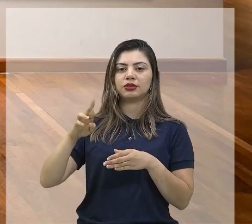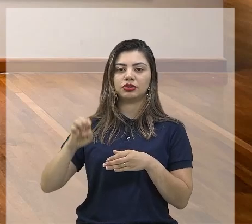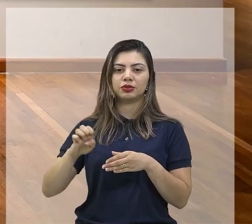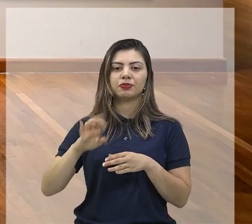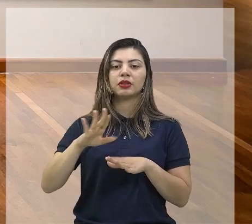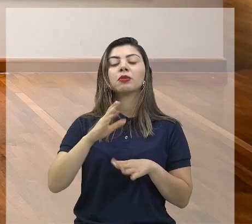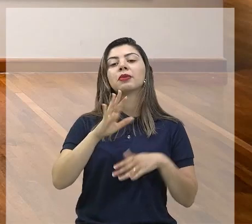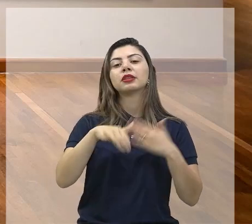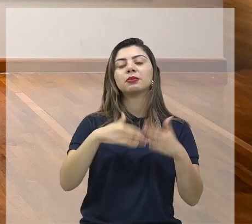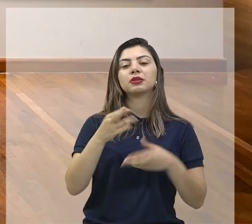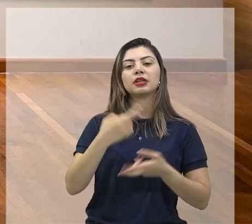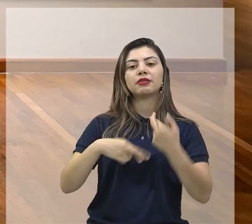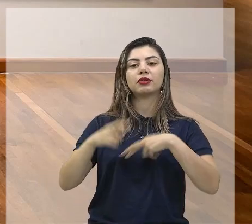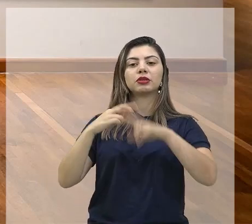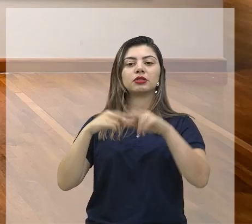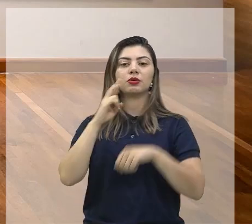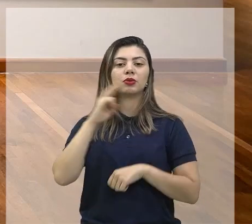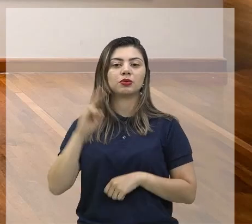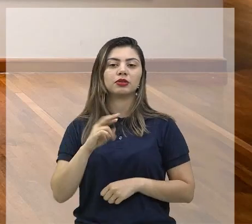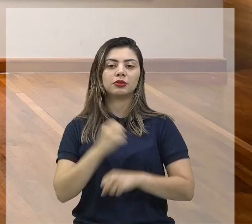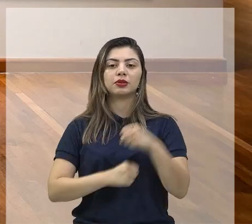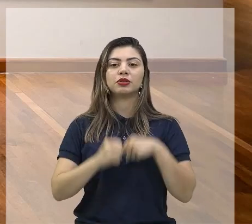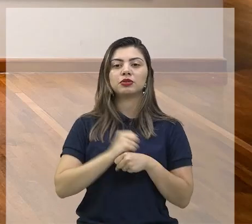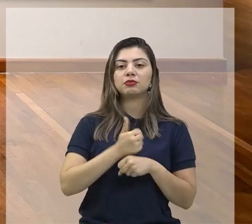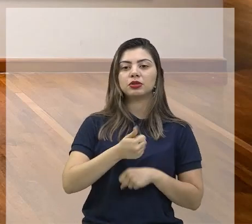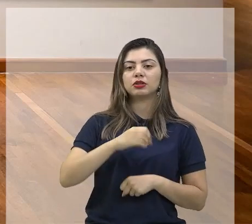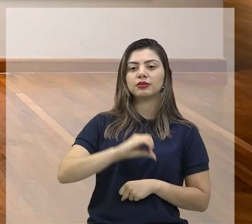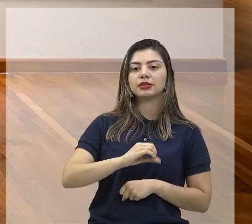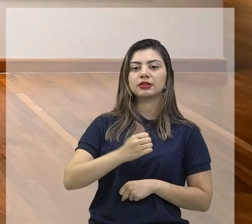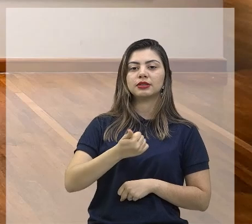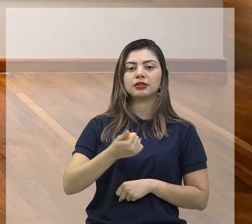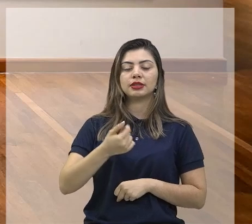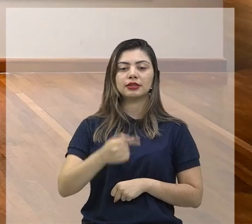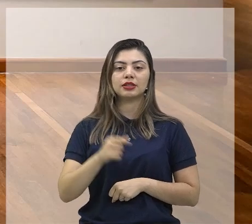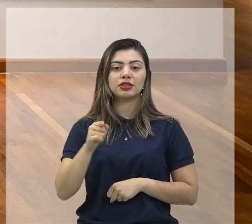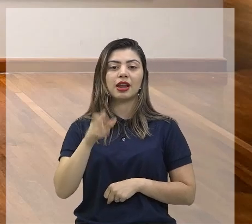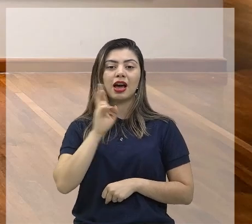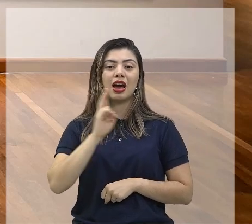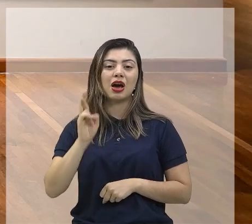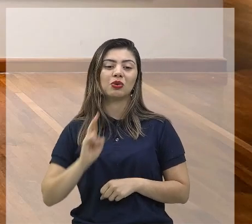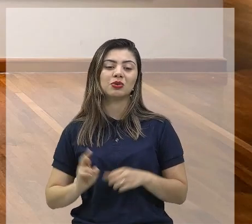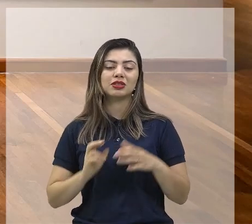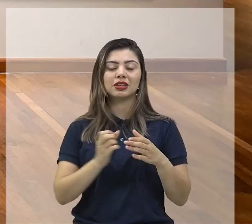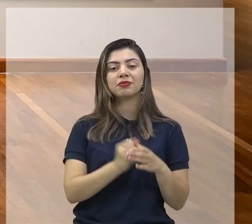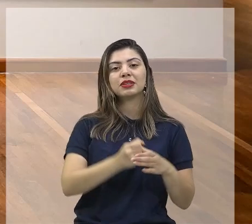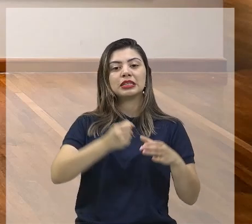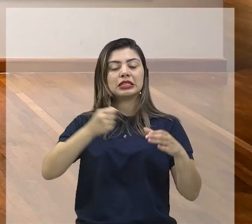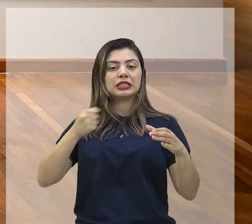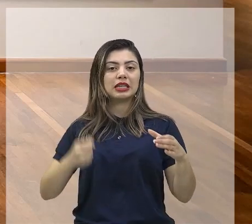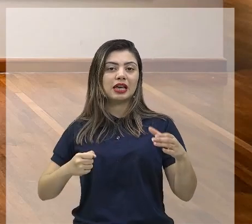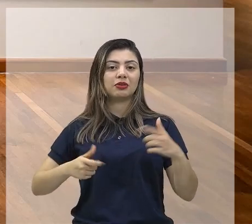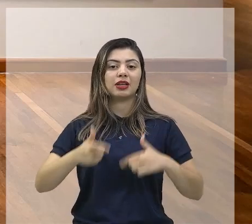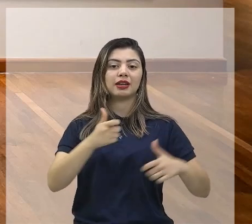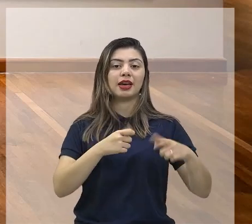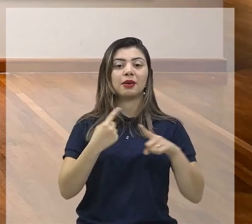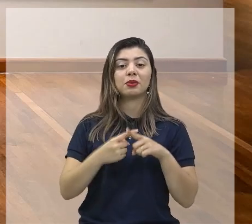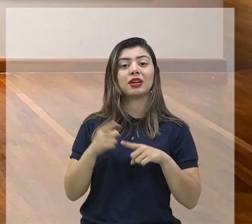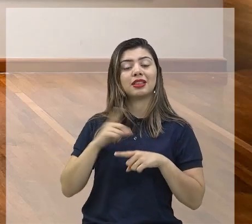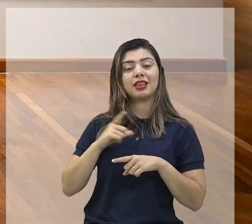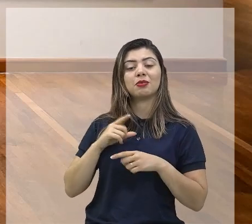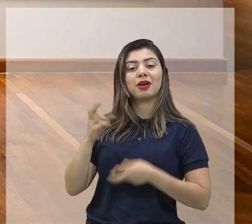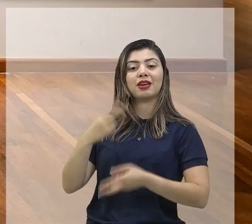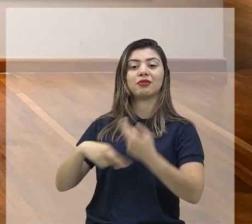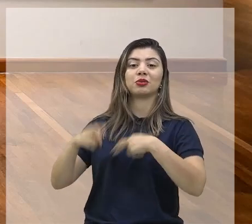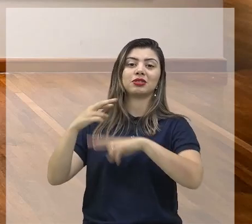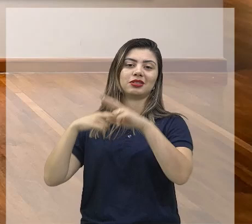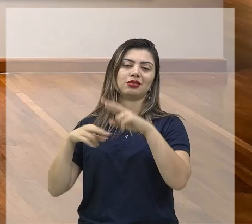o Tratado de Brest-Litovsk. Tá? Por quê? Porque ela vai ter, então, a Revolução Russa acontecendo lá no seu território. Então,